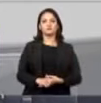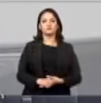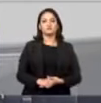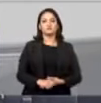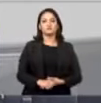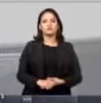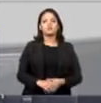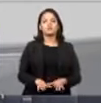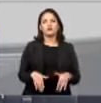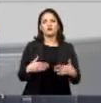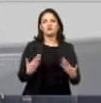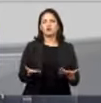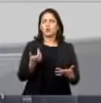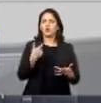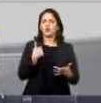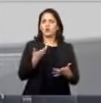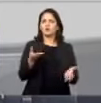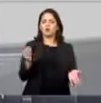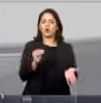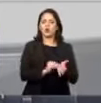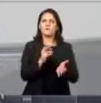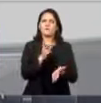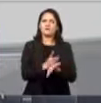questão de que pudesse estar